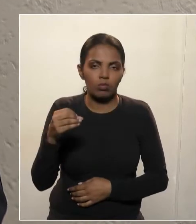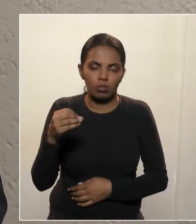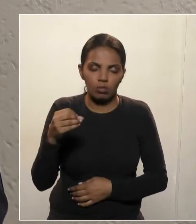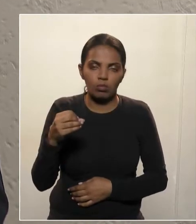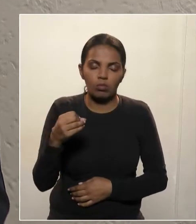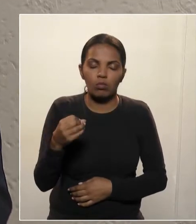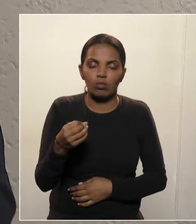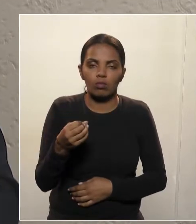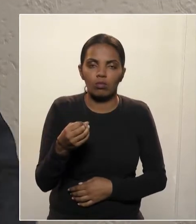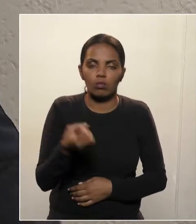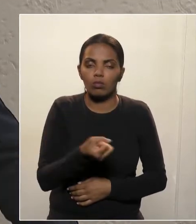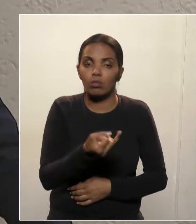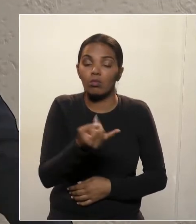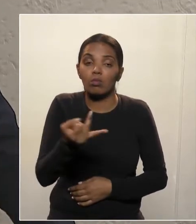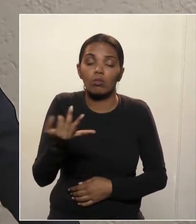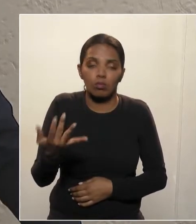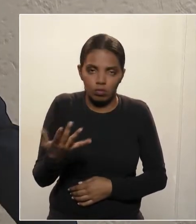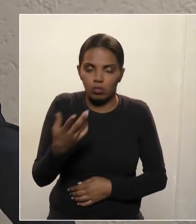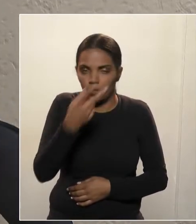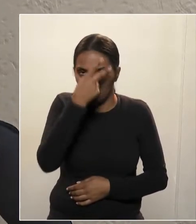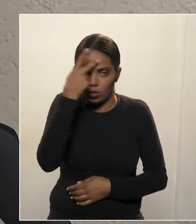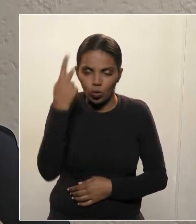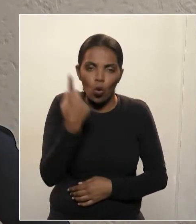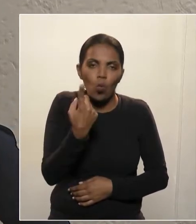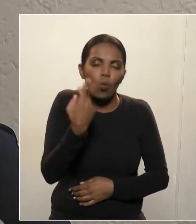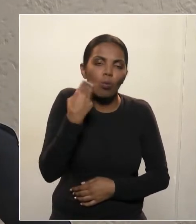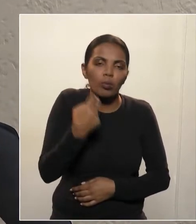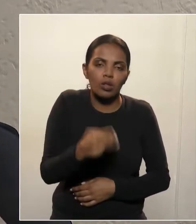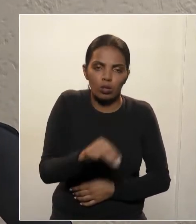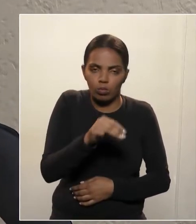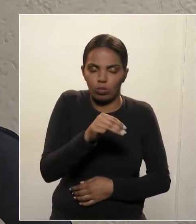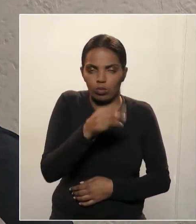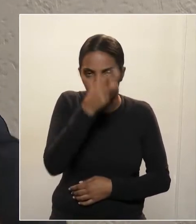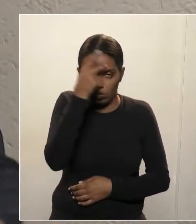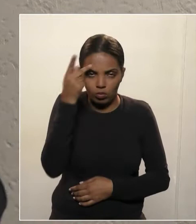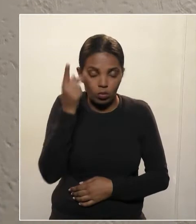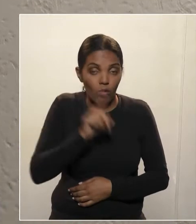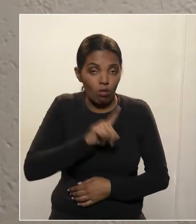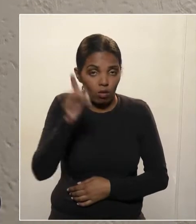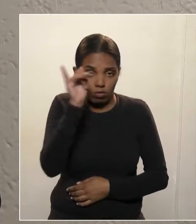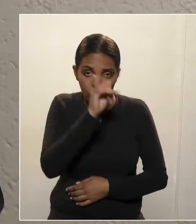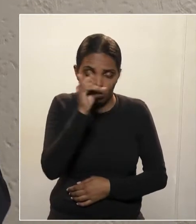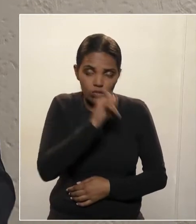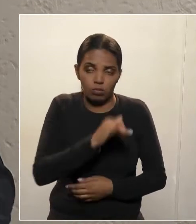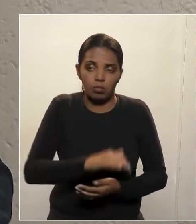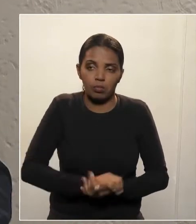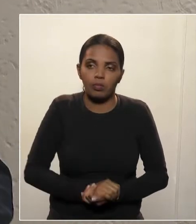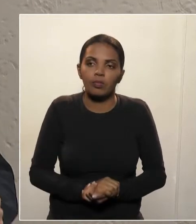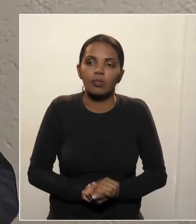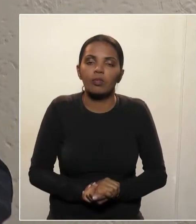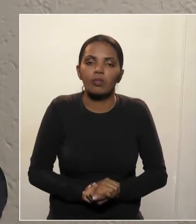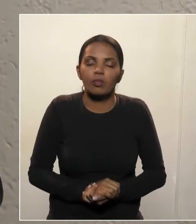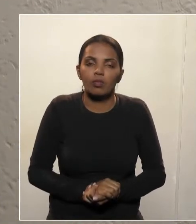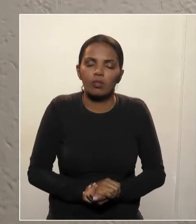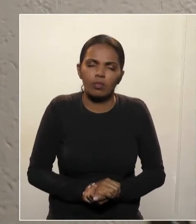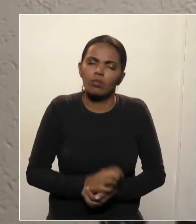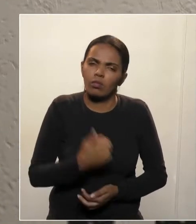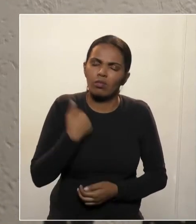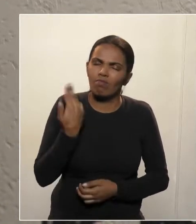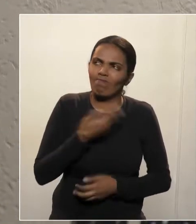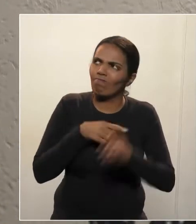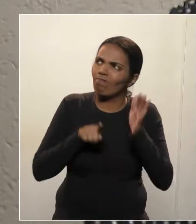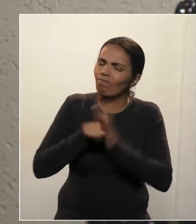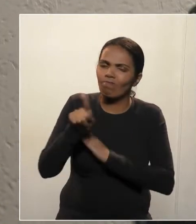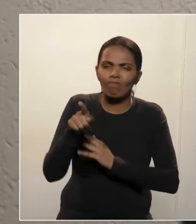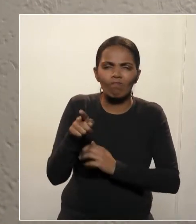mais de 400 casos a cada 1 milhão de habitantes na Itália. E a gente chega até a perguntar, diante